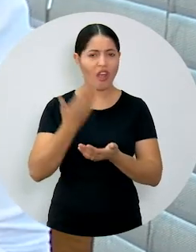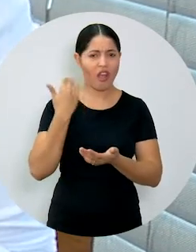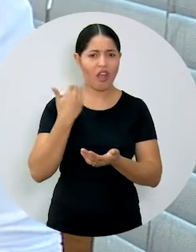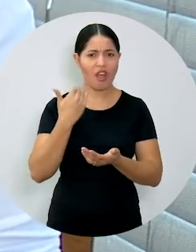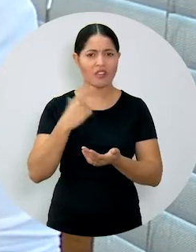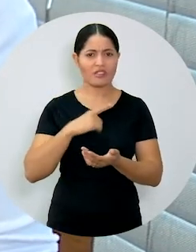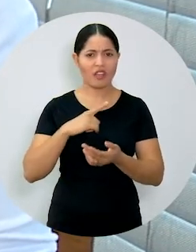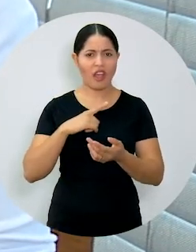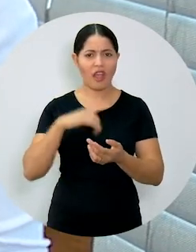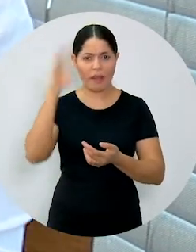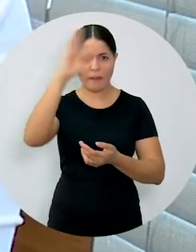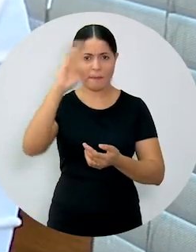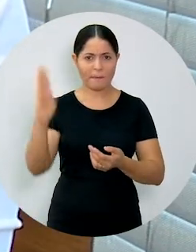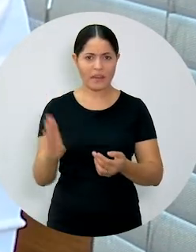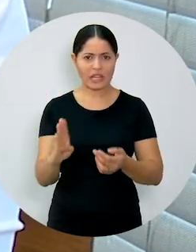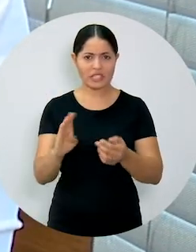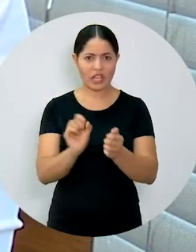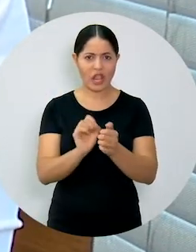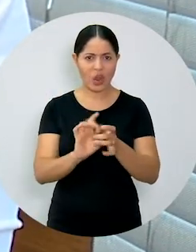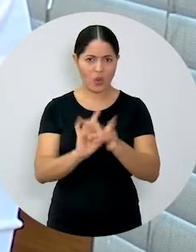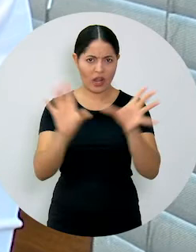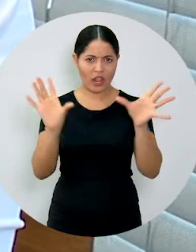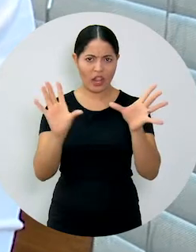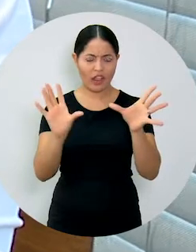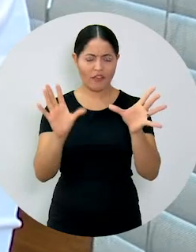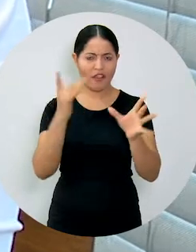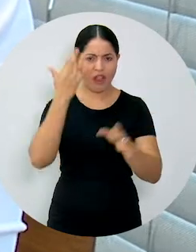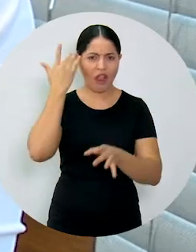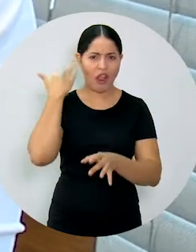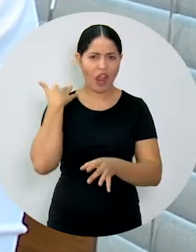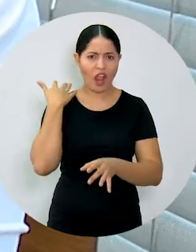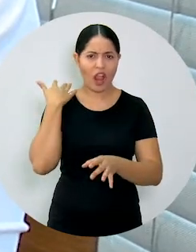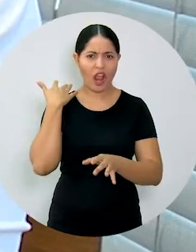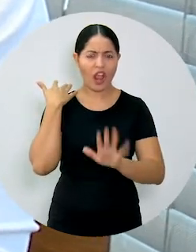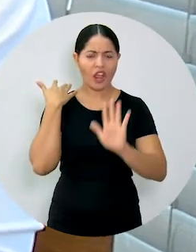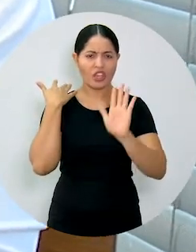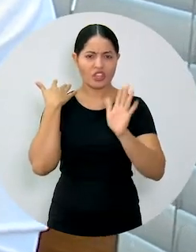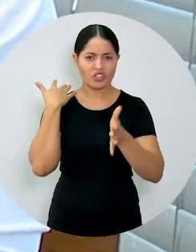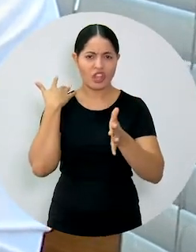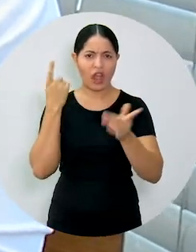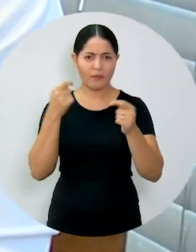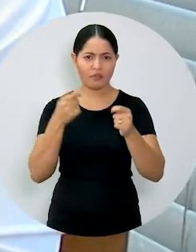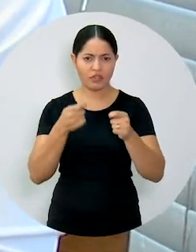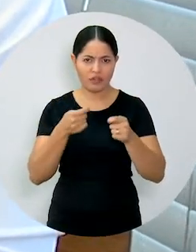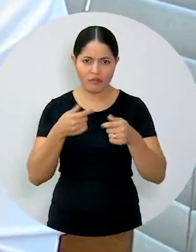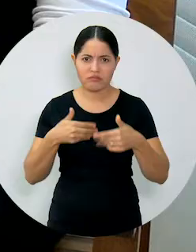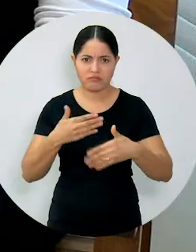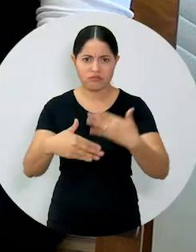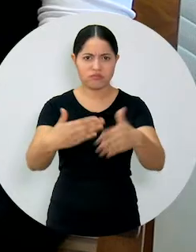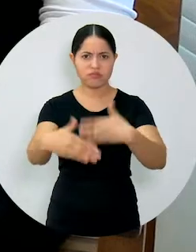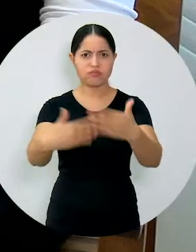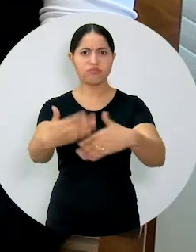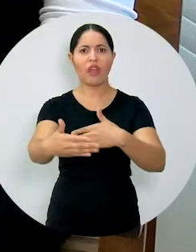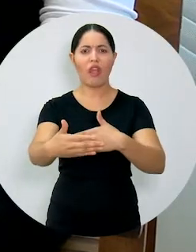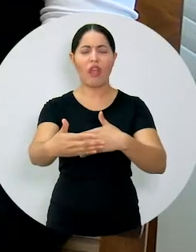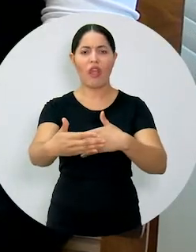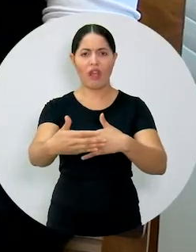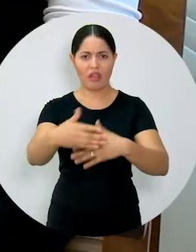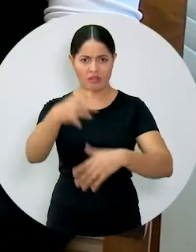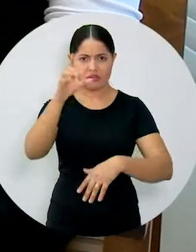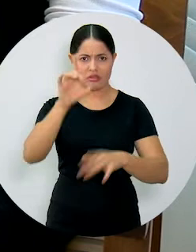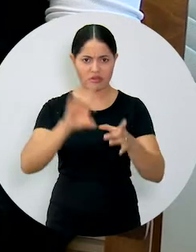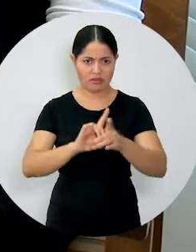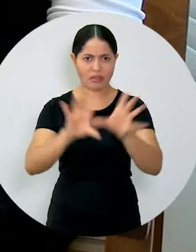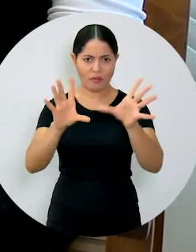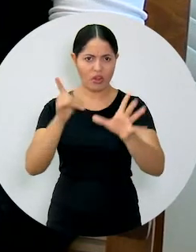do Estado Democrático de Direito, a Ordem dos Advogados do Brasil já caminhava nessa direção, rumo à democracia? Sim, foi a